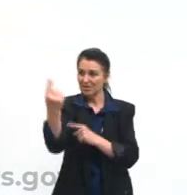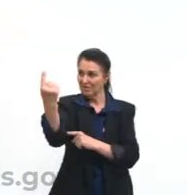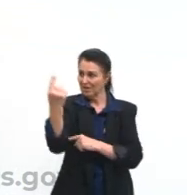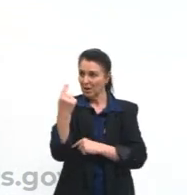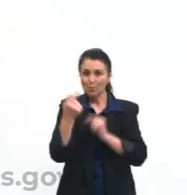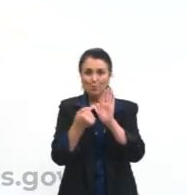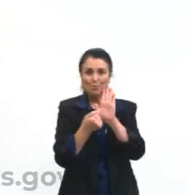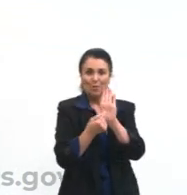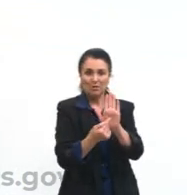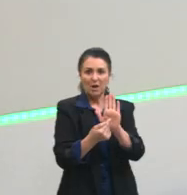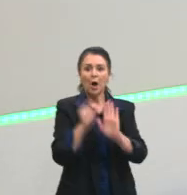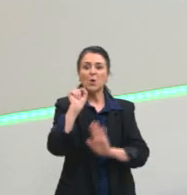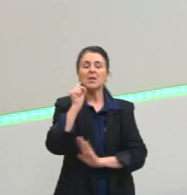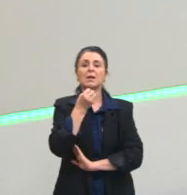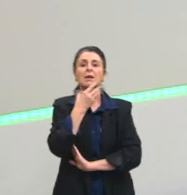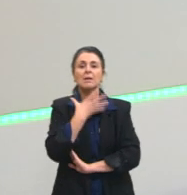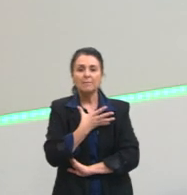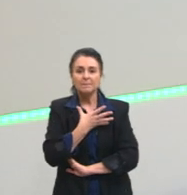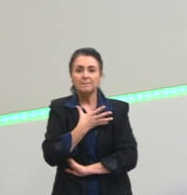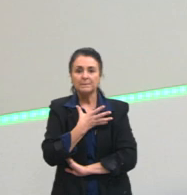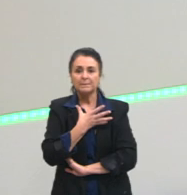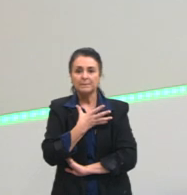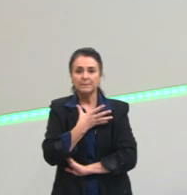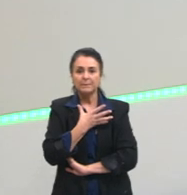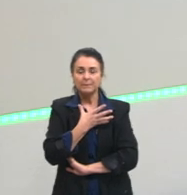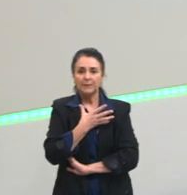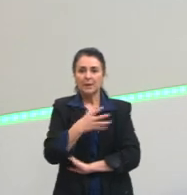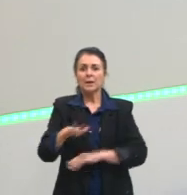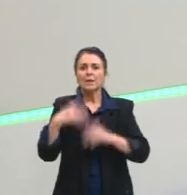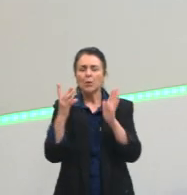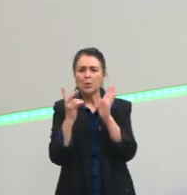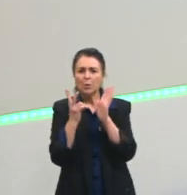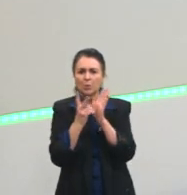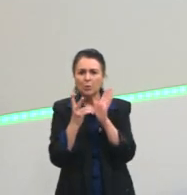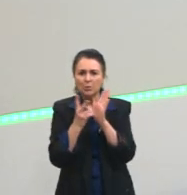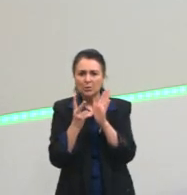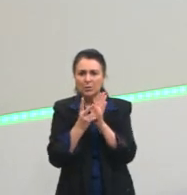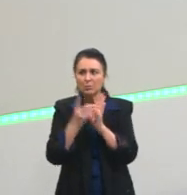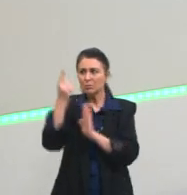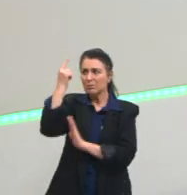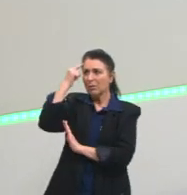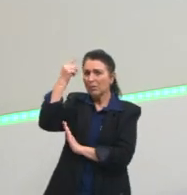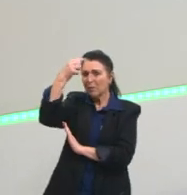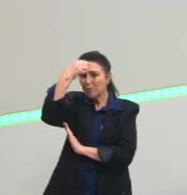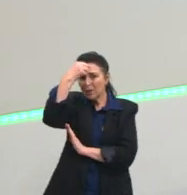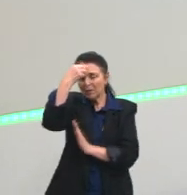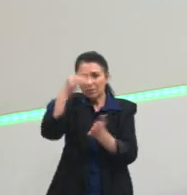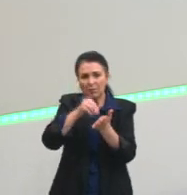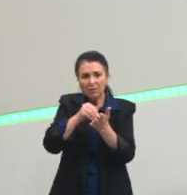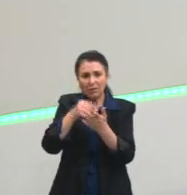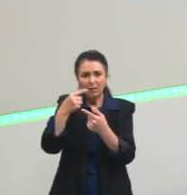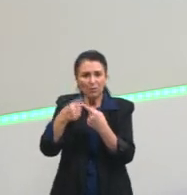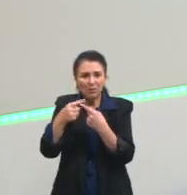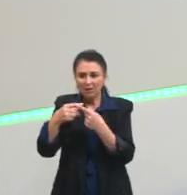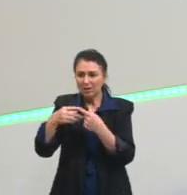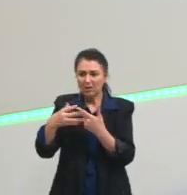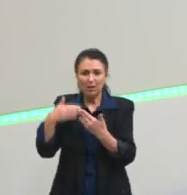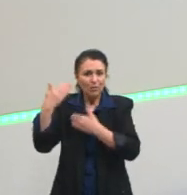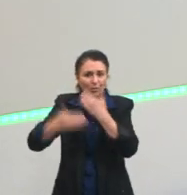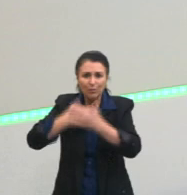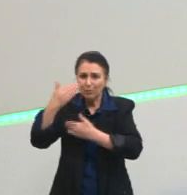muita muita destruição da questão indígena é acredito que alguns deles não tinham peso de consciência porque estava envolvido nessa perspectiva